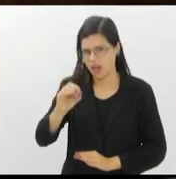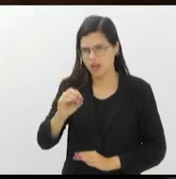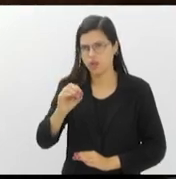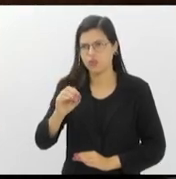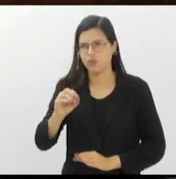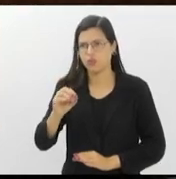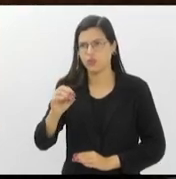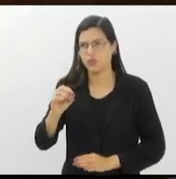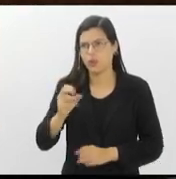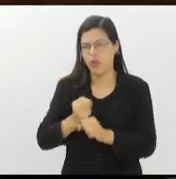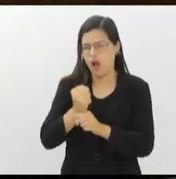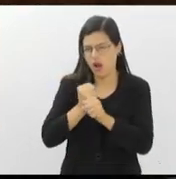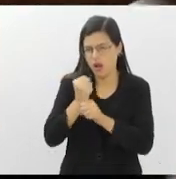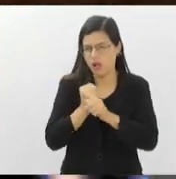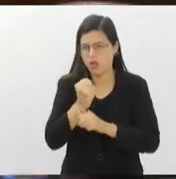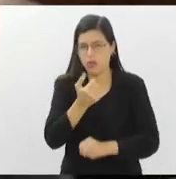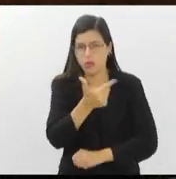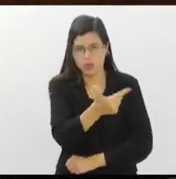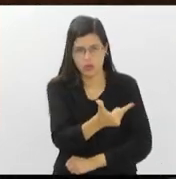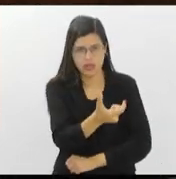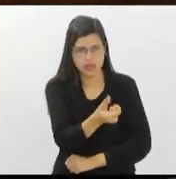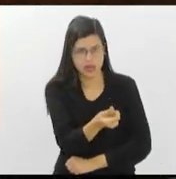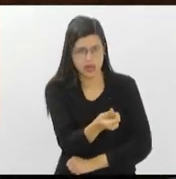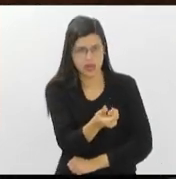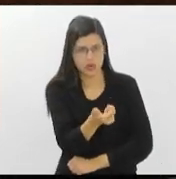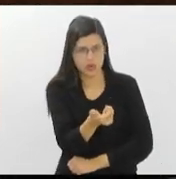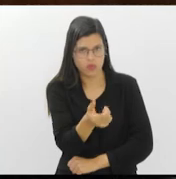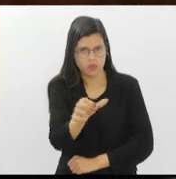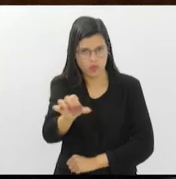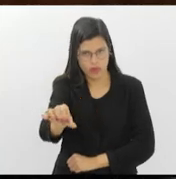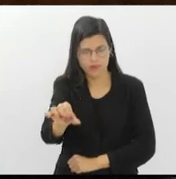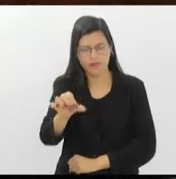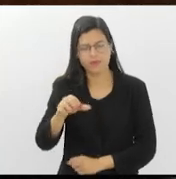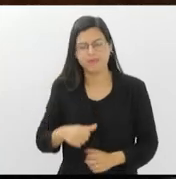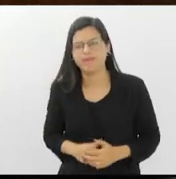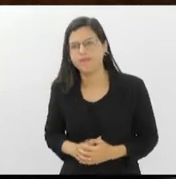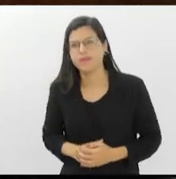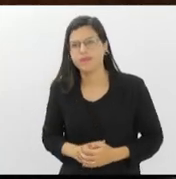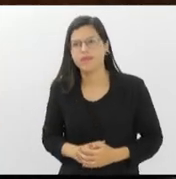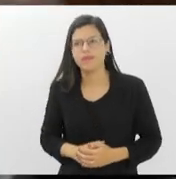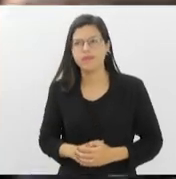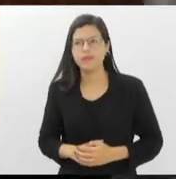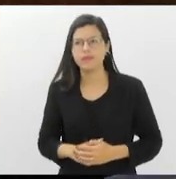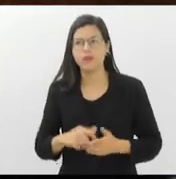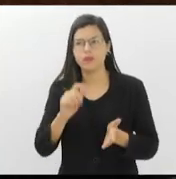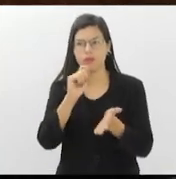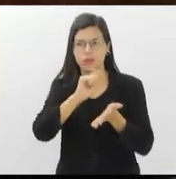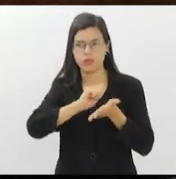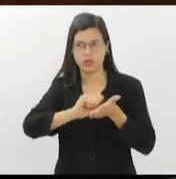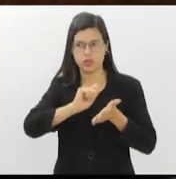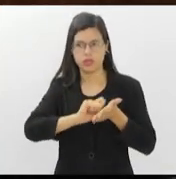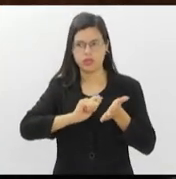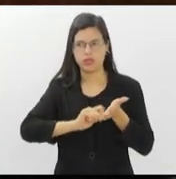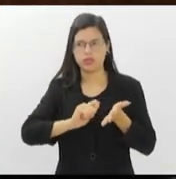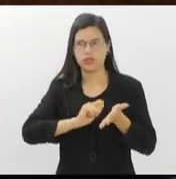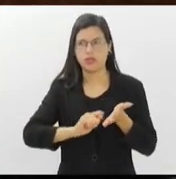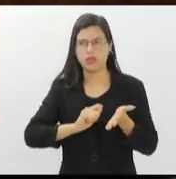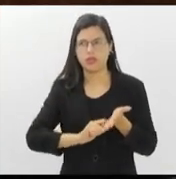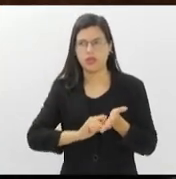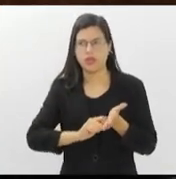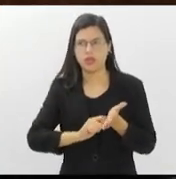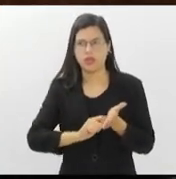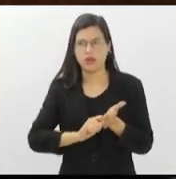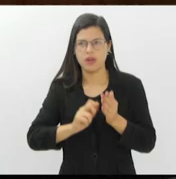em 2019, possivelmente foi escrito pelo